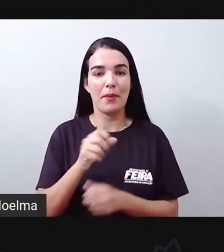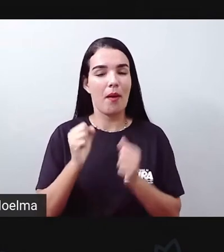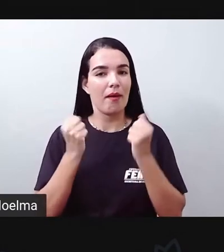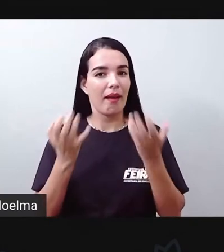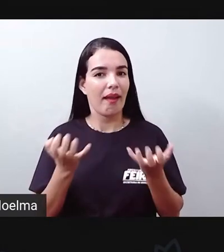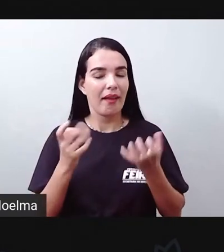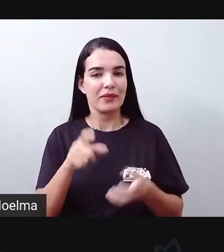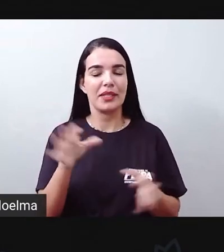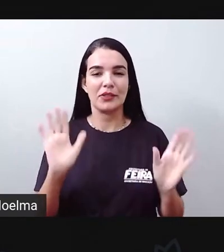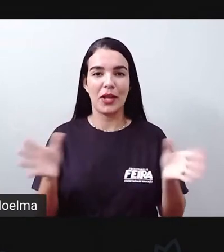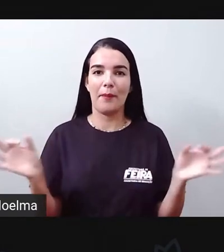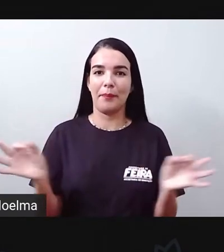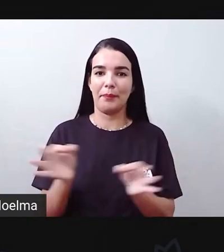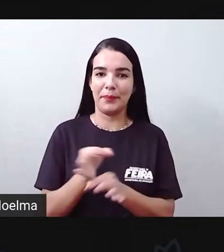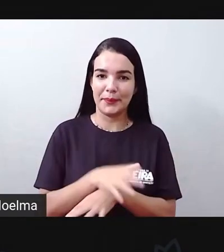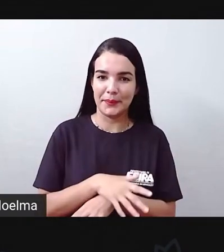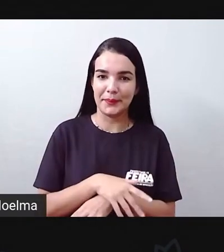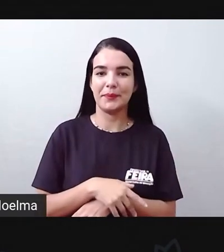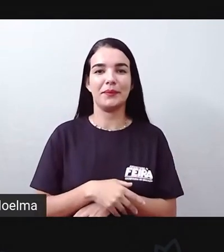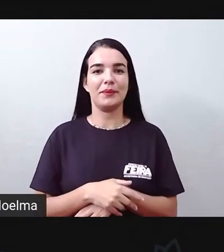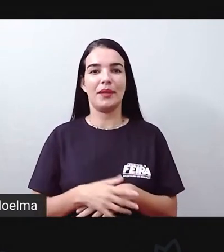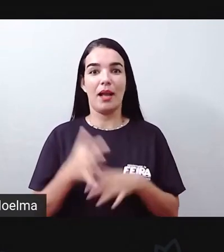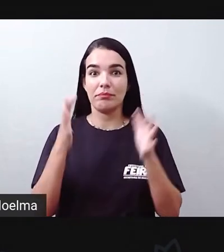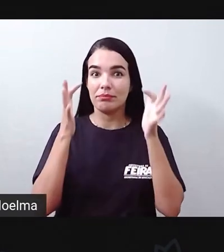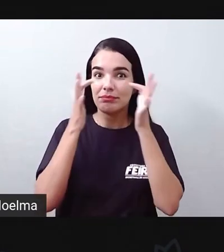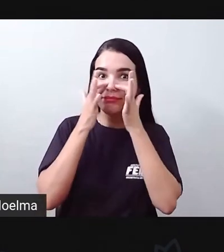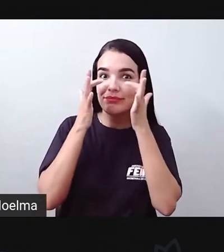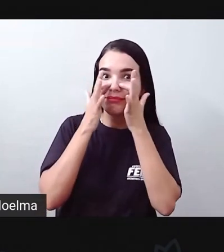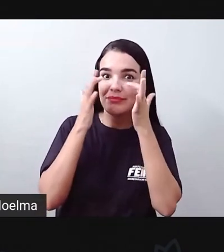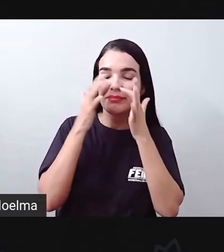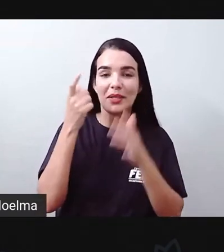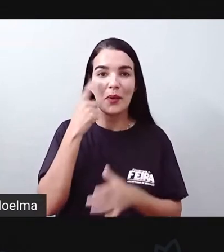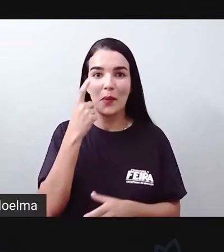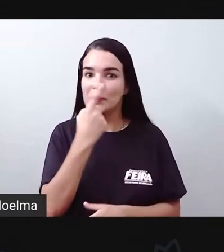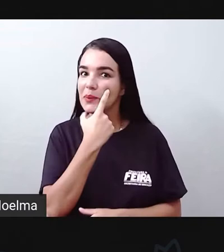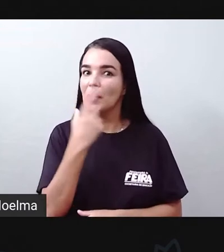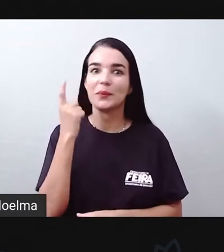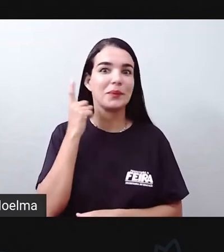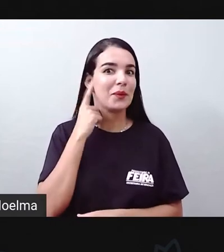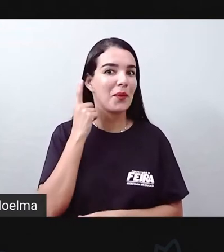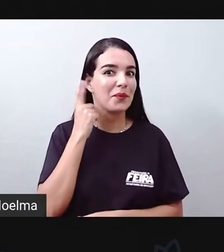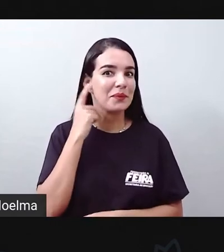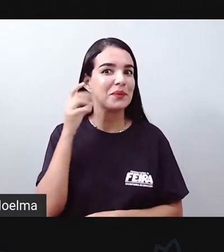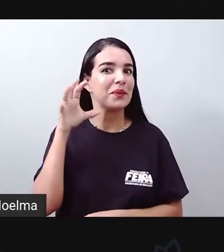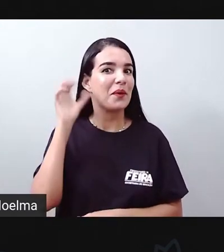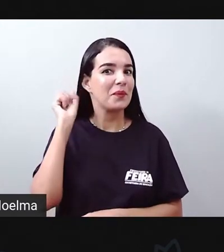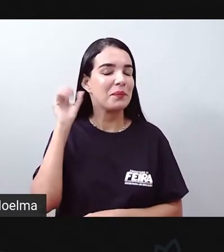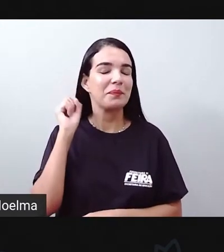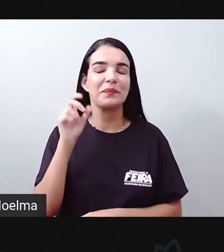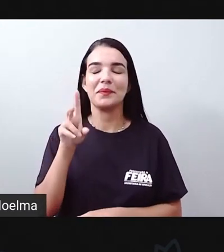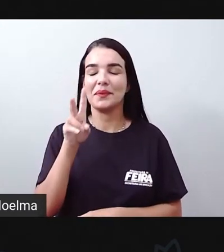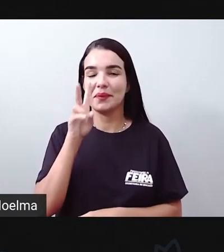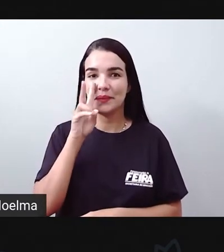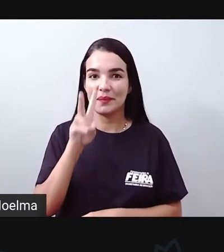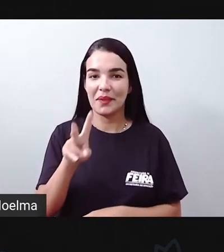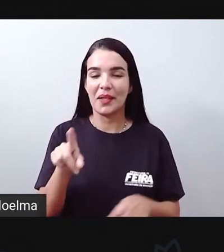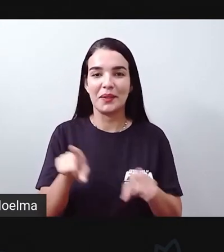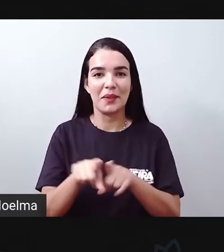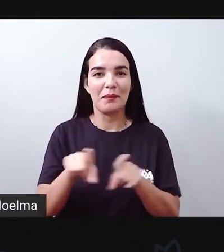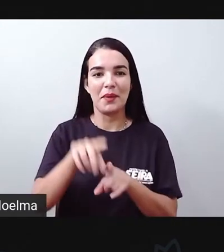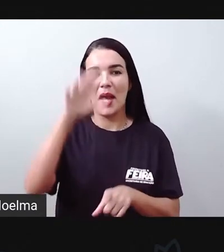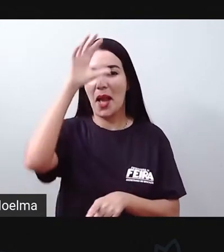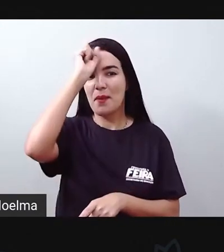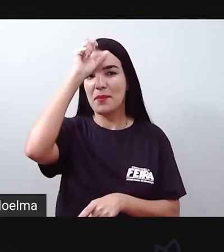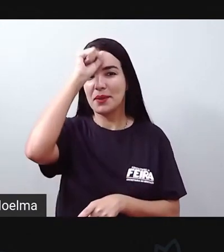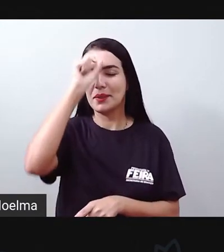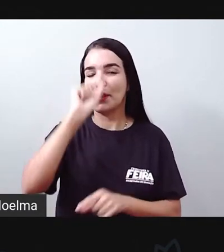aí preparados, não é? Com os olhos, os ouvidos atentos, ó, para sabermos, aprendermos um